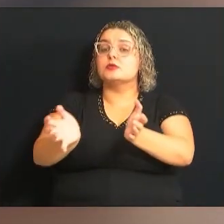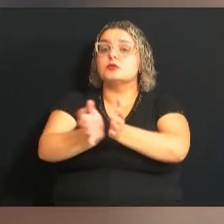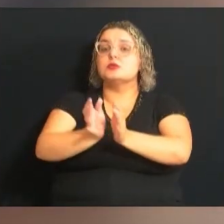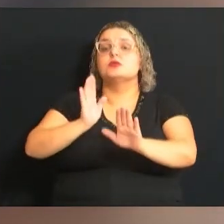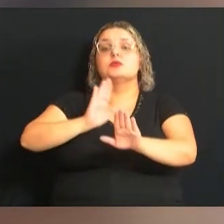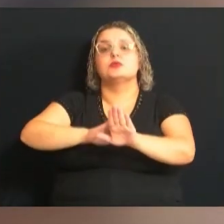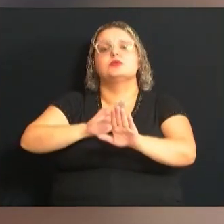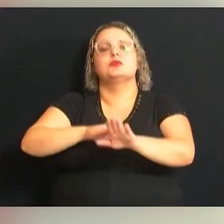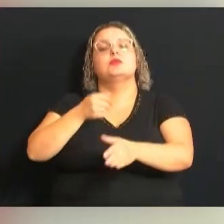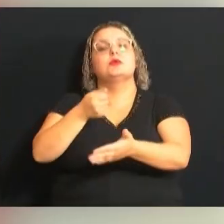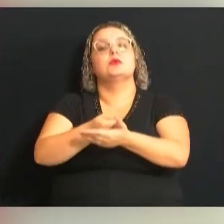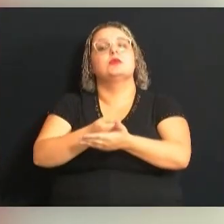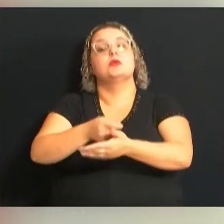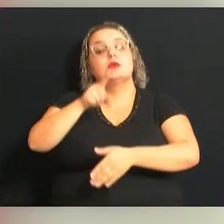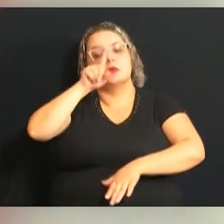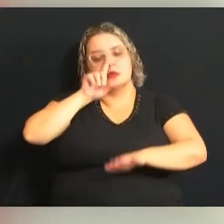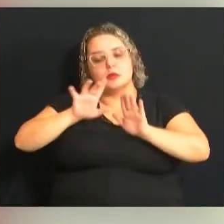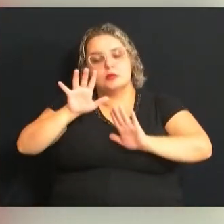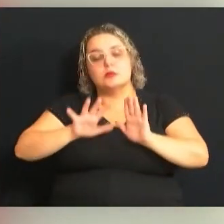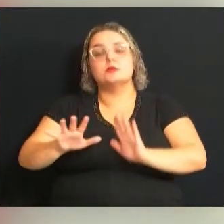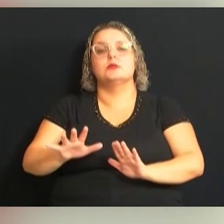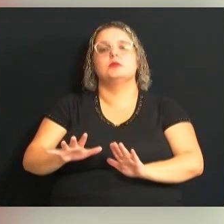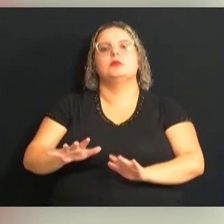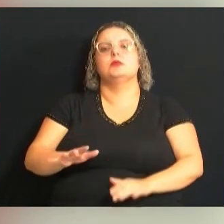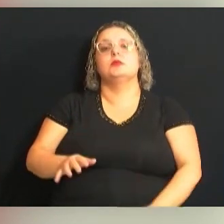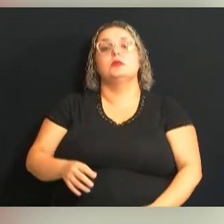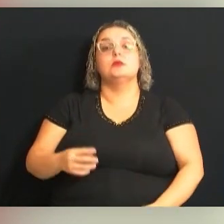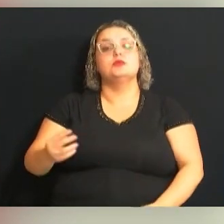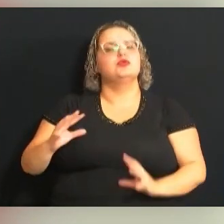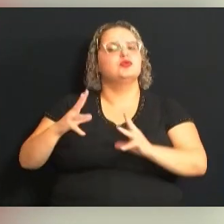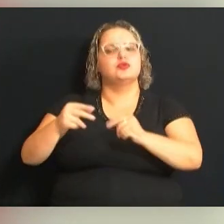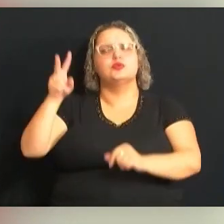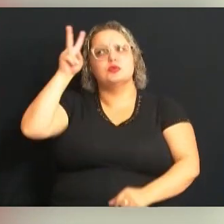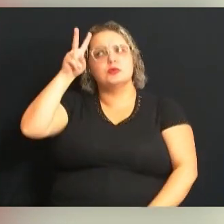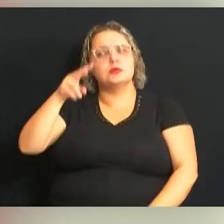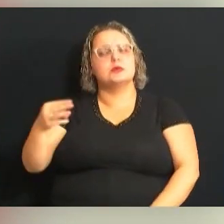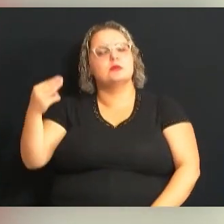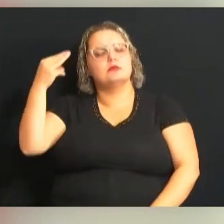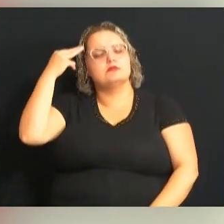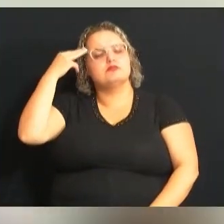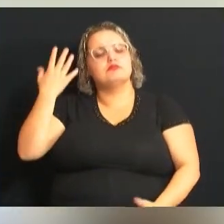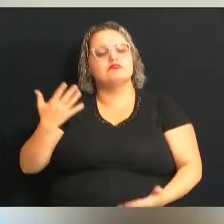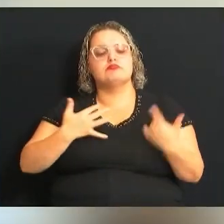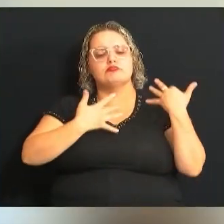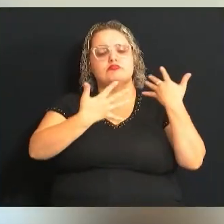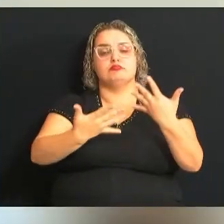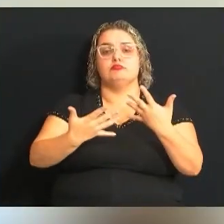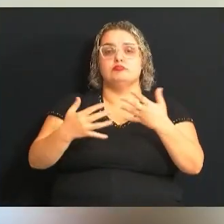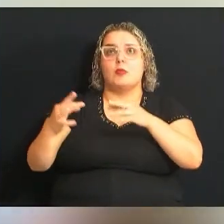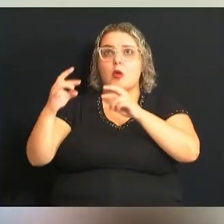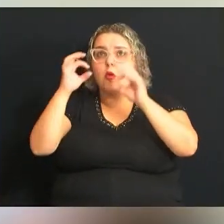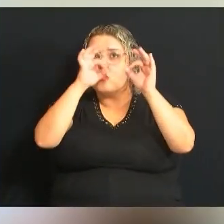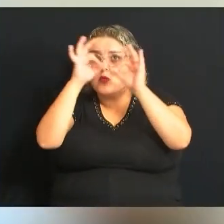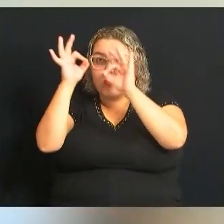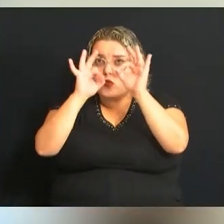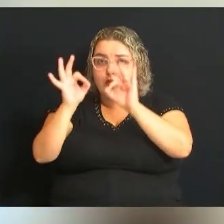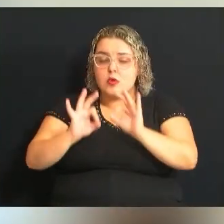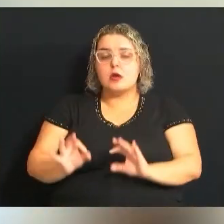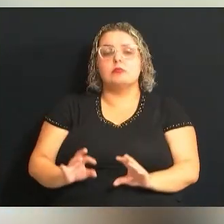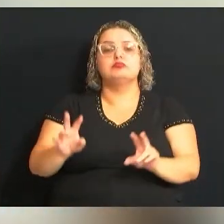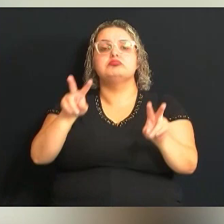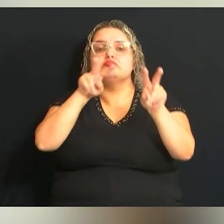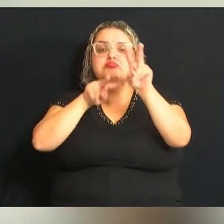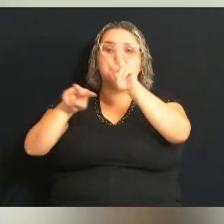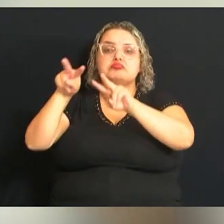desta comissão é atuar na garantia da preservação da memória da cidade, do plano estético e paisagístico, de seu